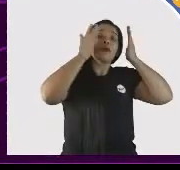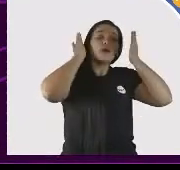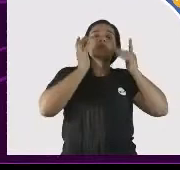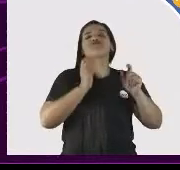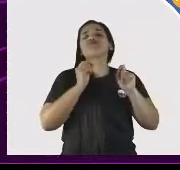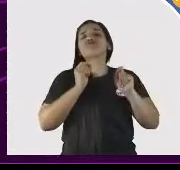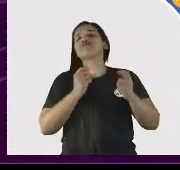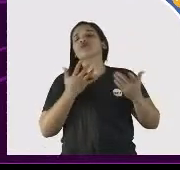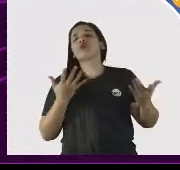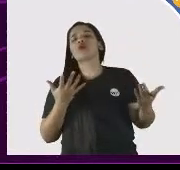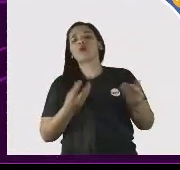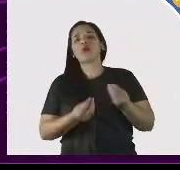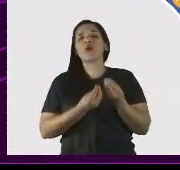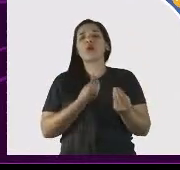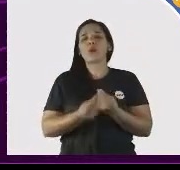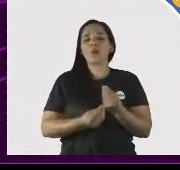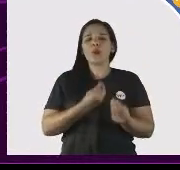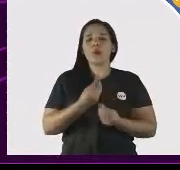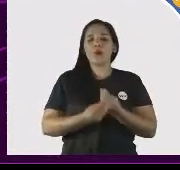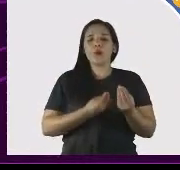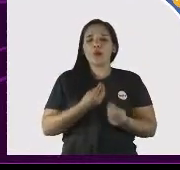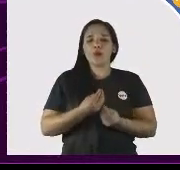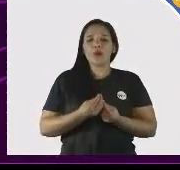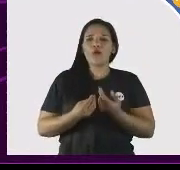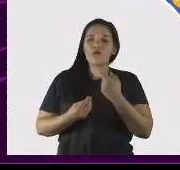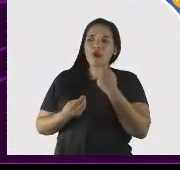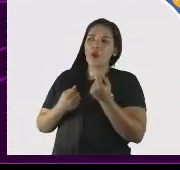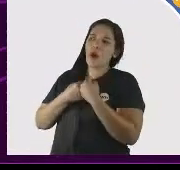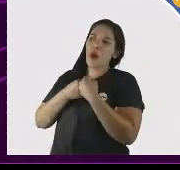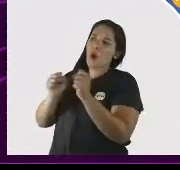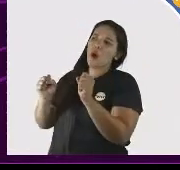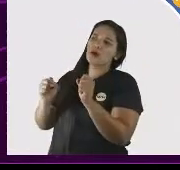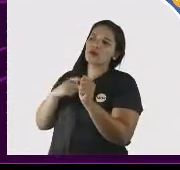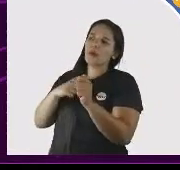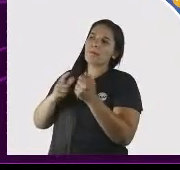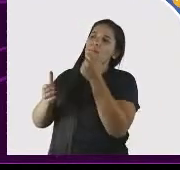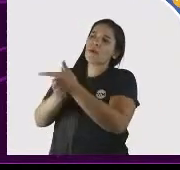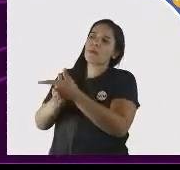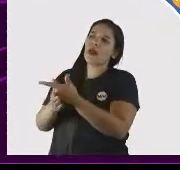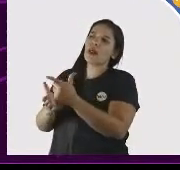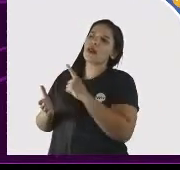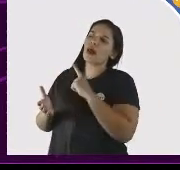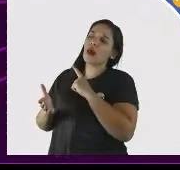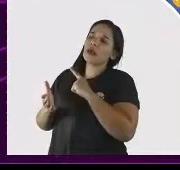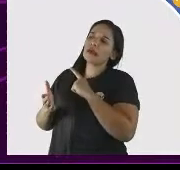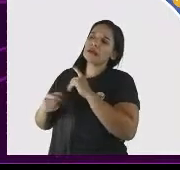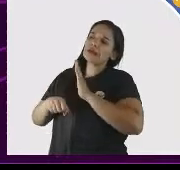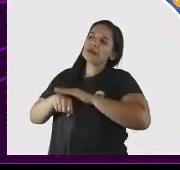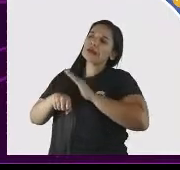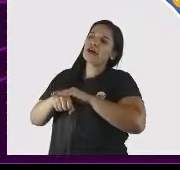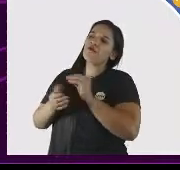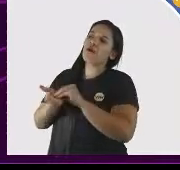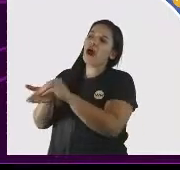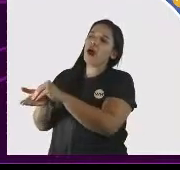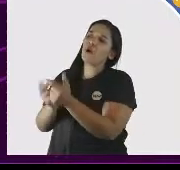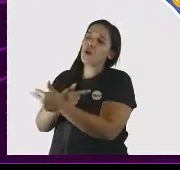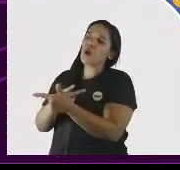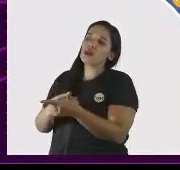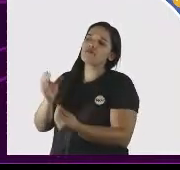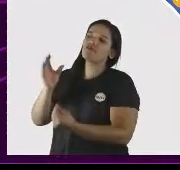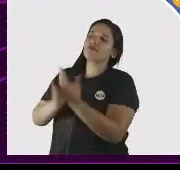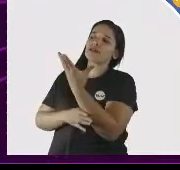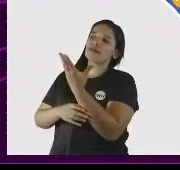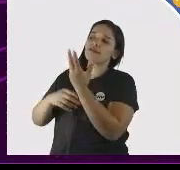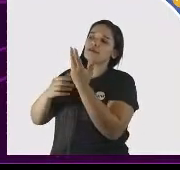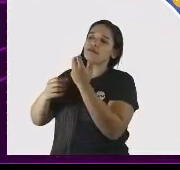se o Walter ele falou que no caso dos ônibus que tem cliente mas tem todo o desafio aí dos componentes para produzir no caso dos caminhões é